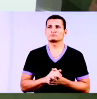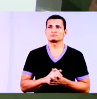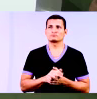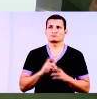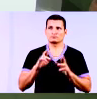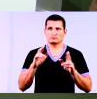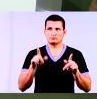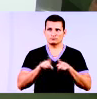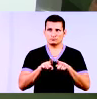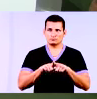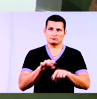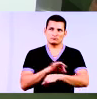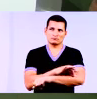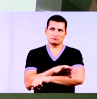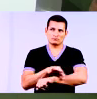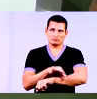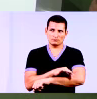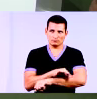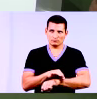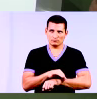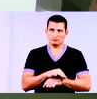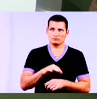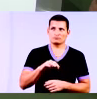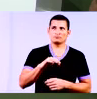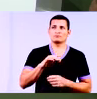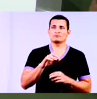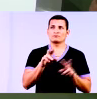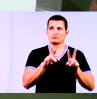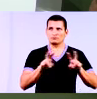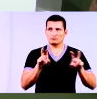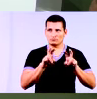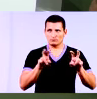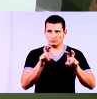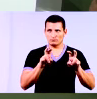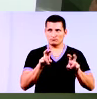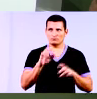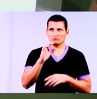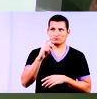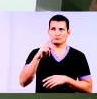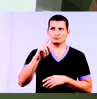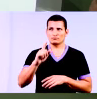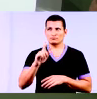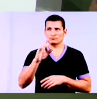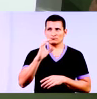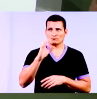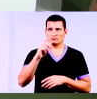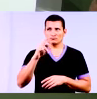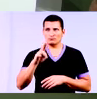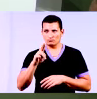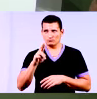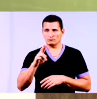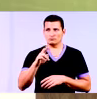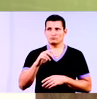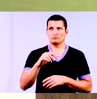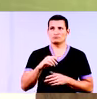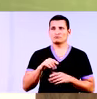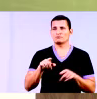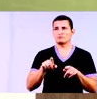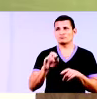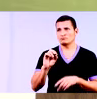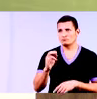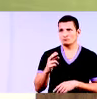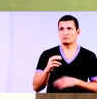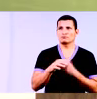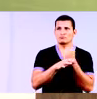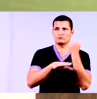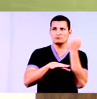com relação à arquitetura, é que um processador para desktop é né? E um processador para servidores, né, equipamentos mais robustos,